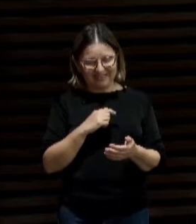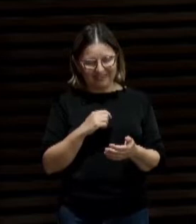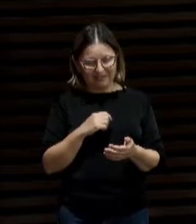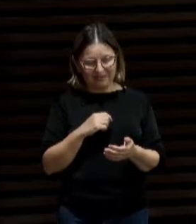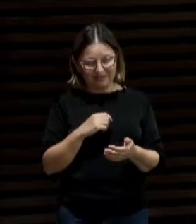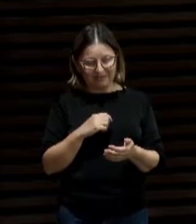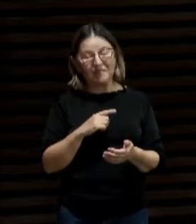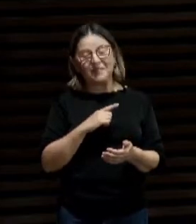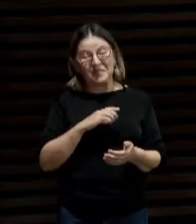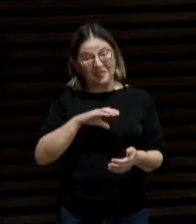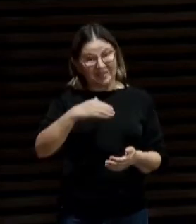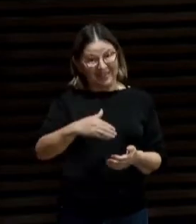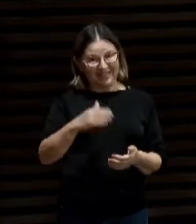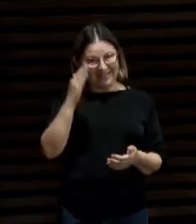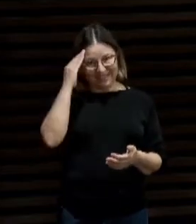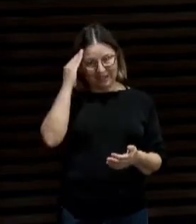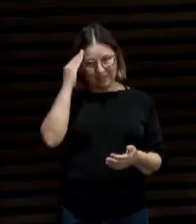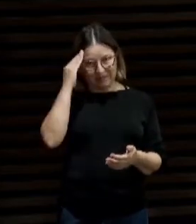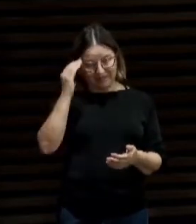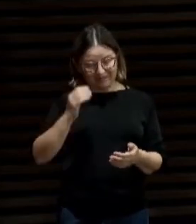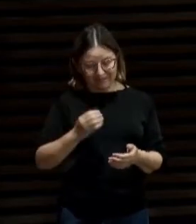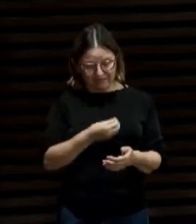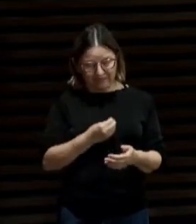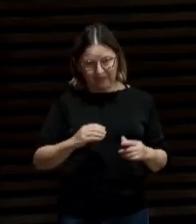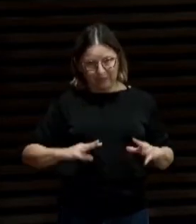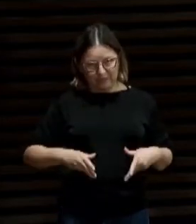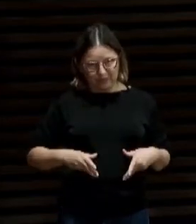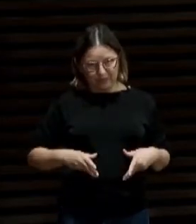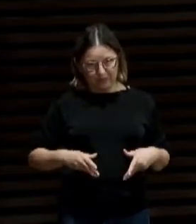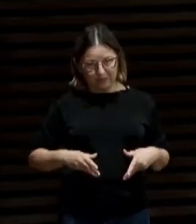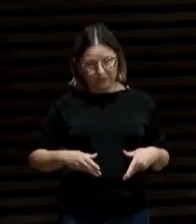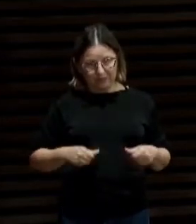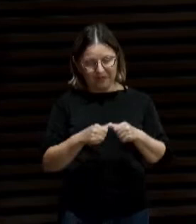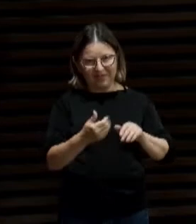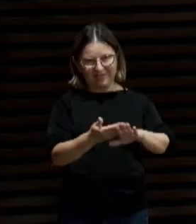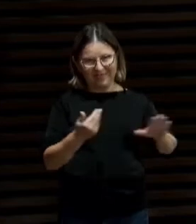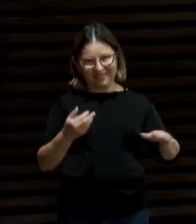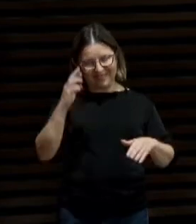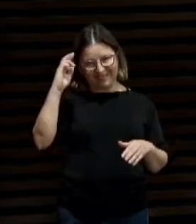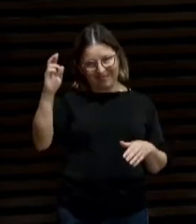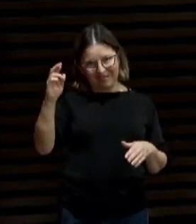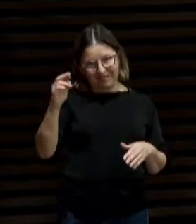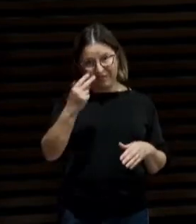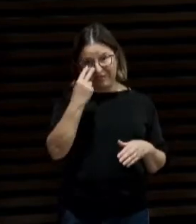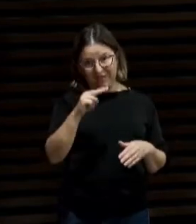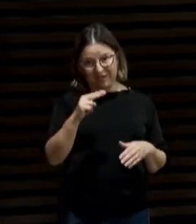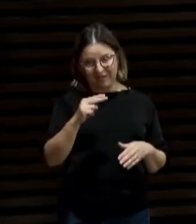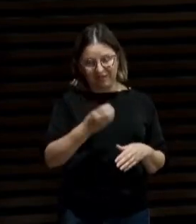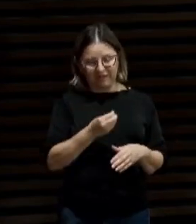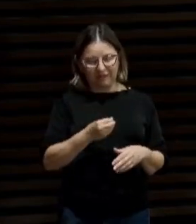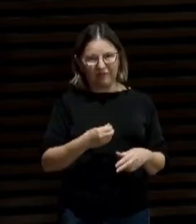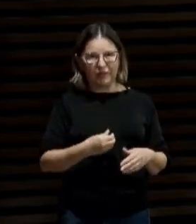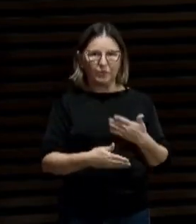ânimo, sabendo que, enquanto no corpo, estamos ausentes do Senhor, visto que andamos por fé e